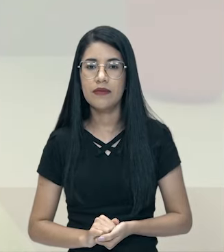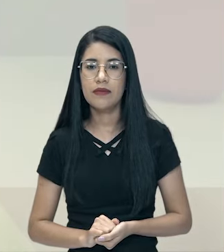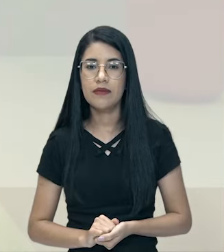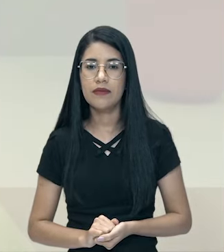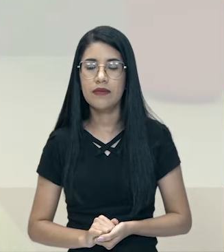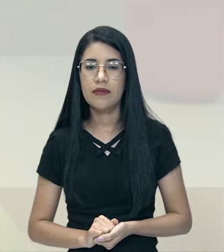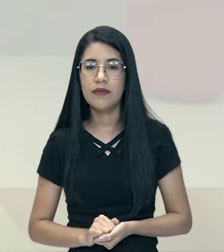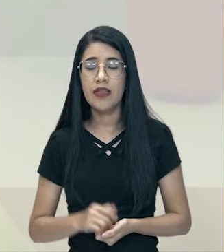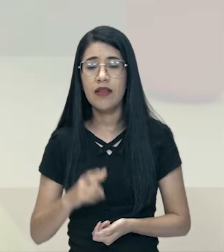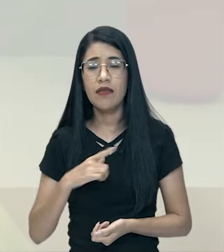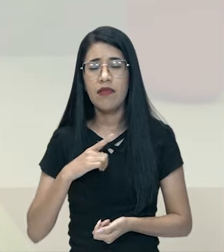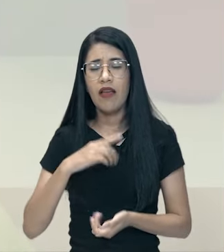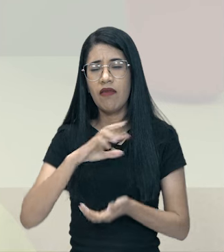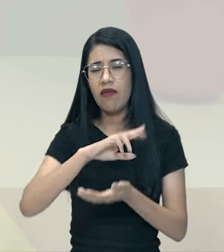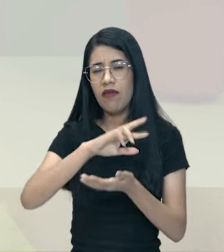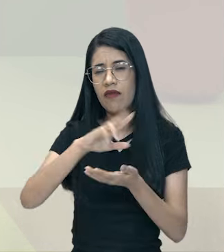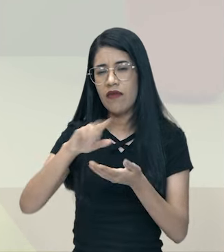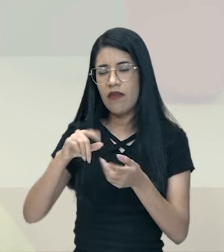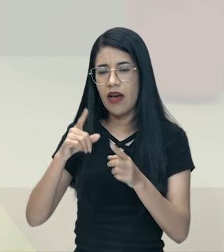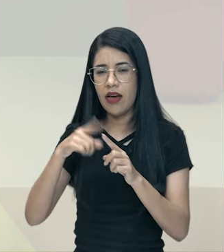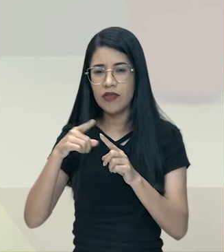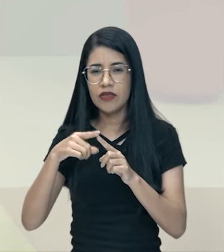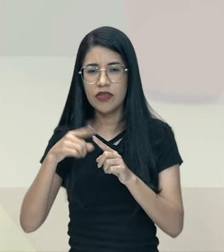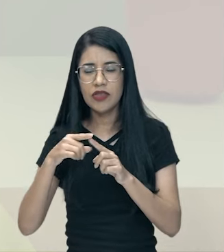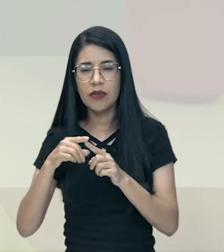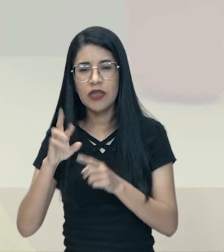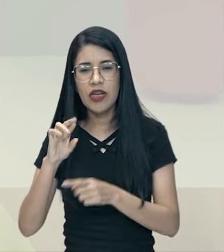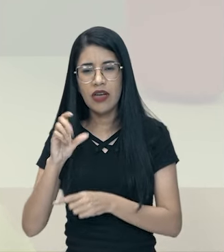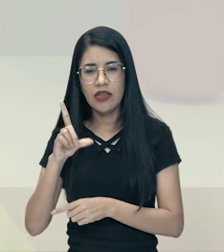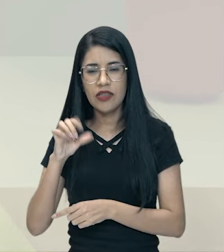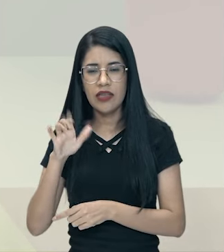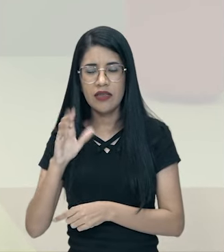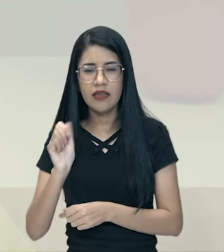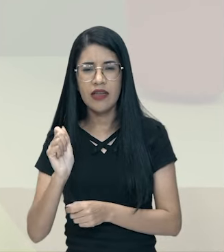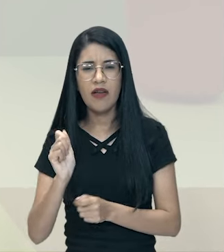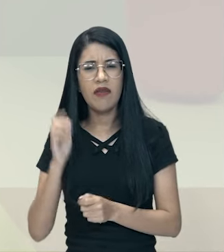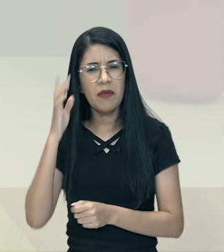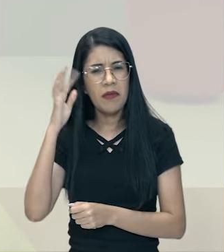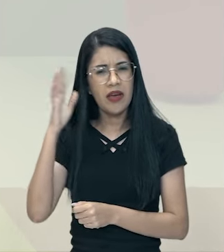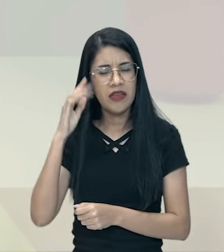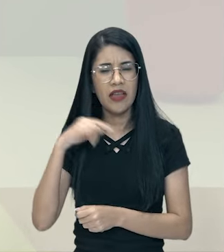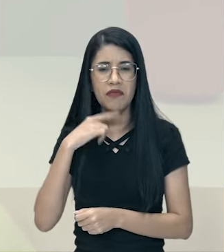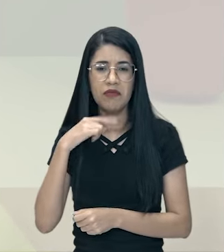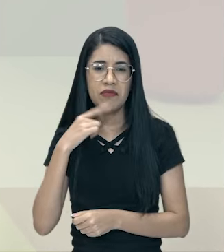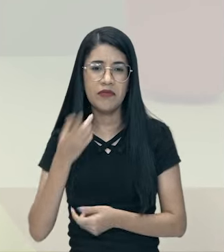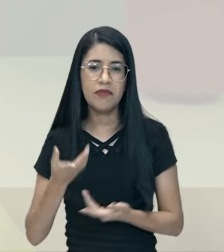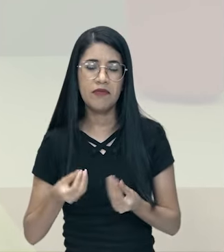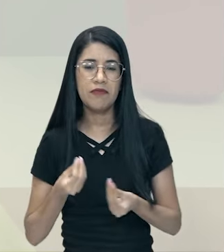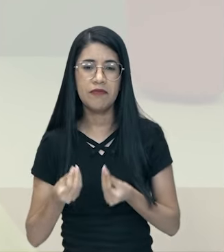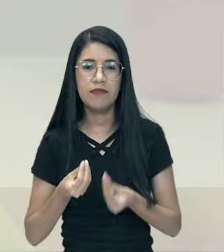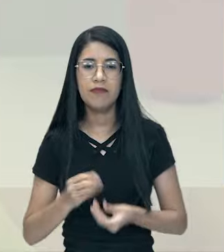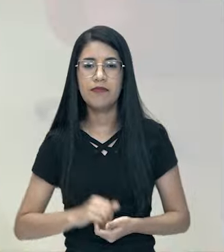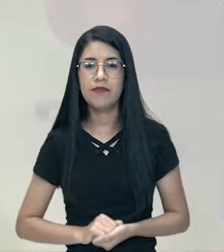Os diversos tipos de radiação estão mais presentes em nosso dia a dia do que podemos imaginar.